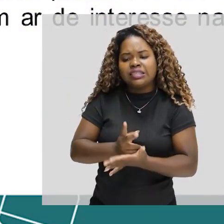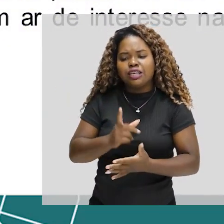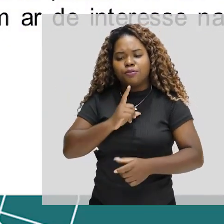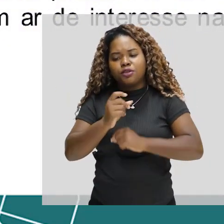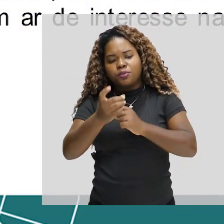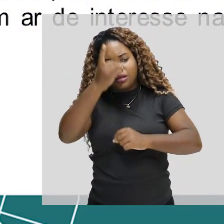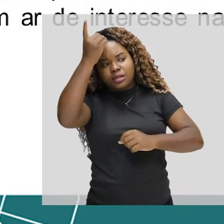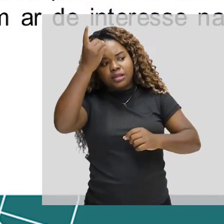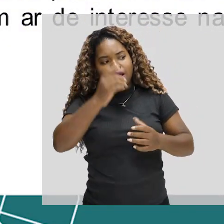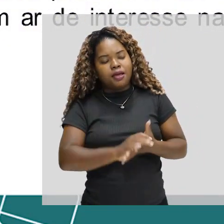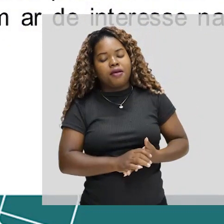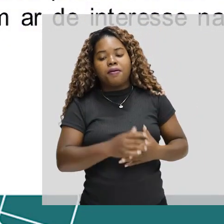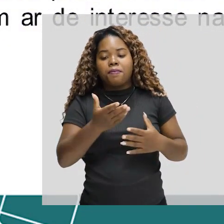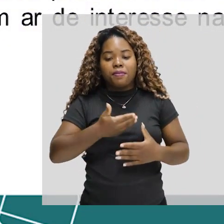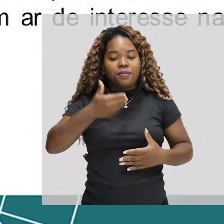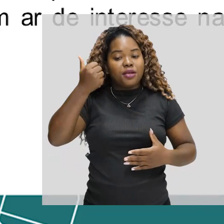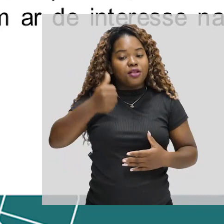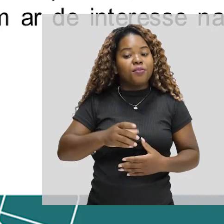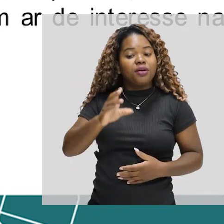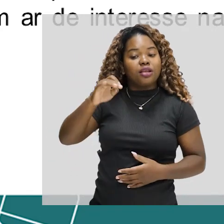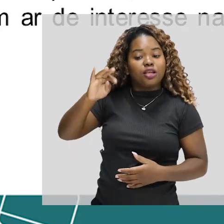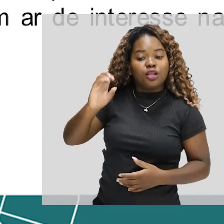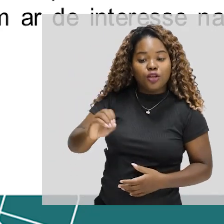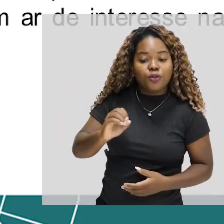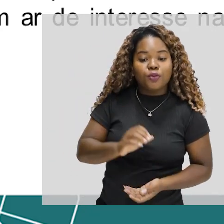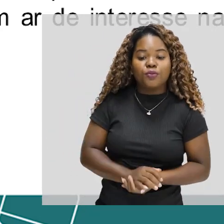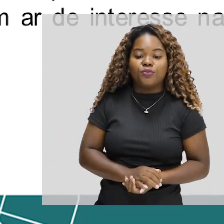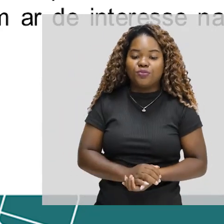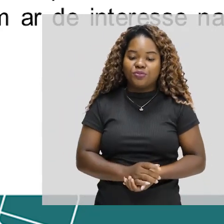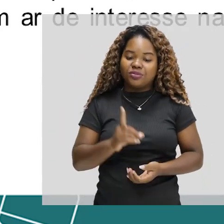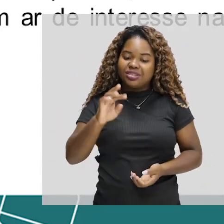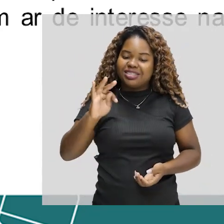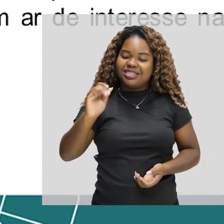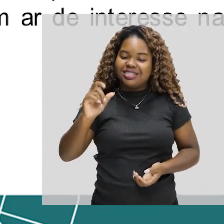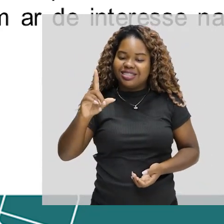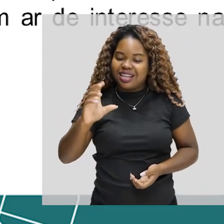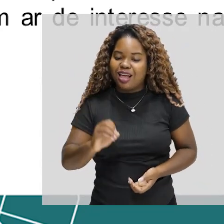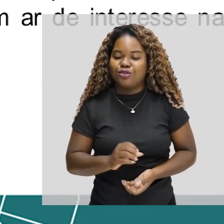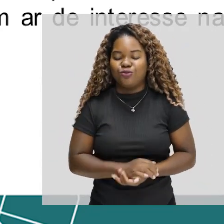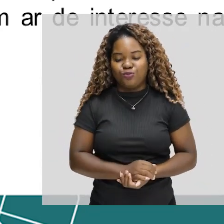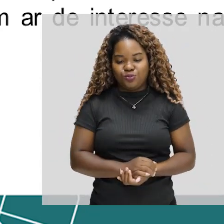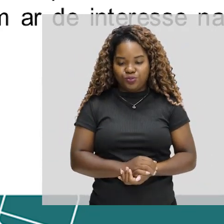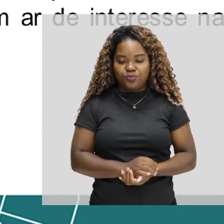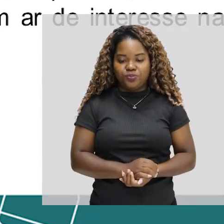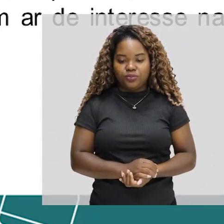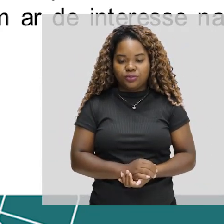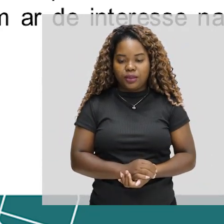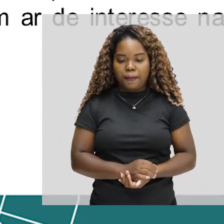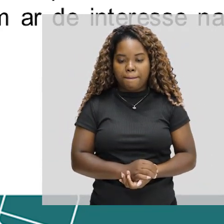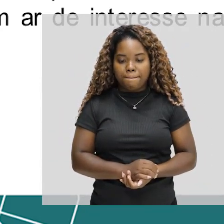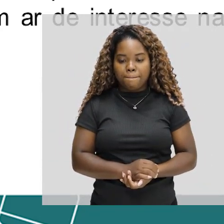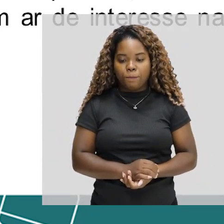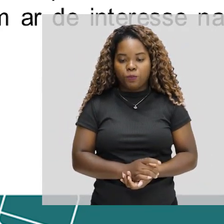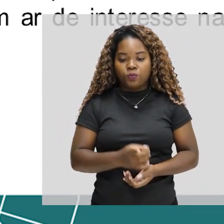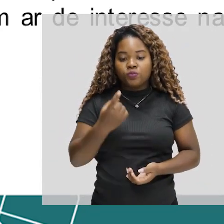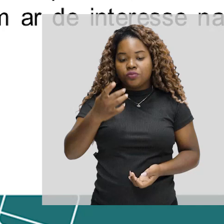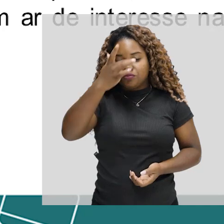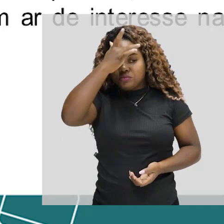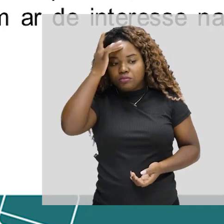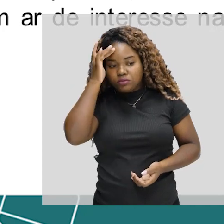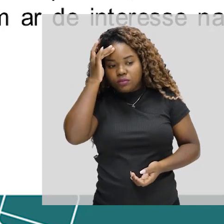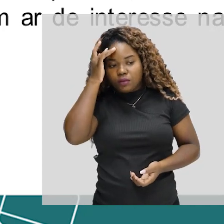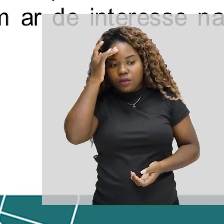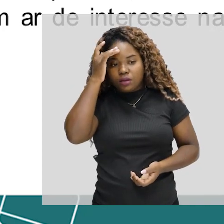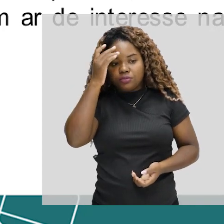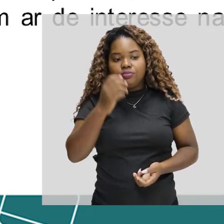mais interessante para aquele conto. Por isso que existe esse ditado, né? Essa expressão popular. Bom, uma pessoa contou um